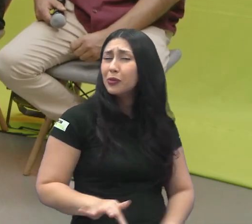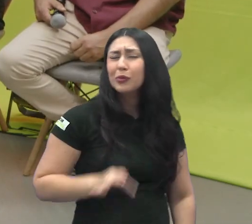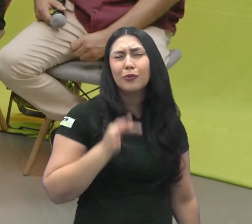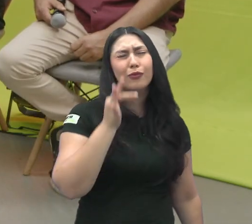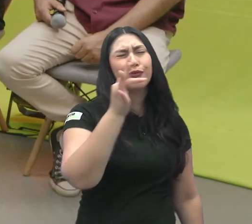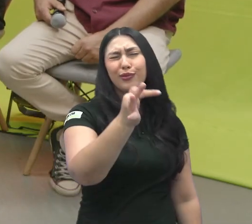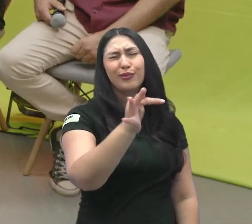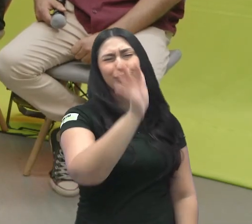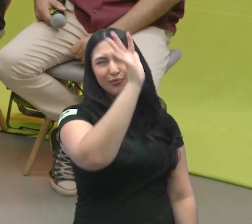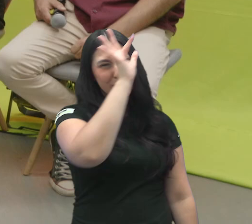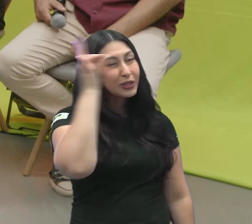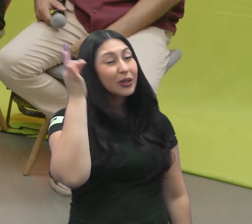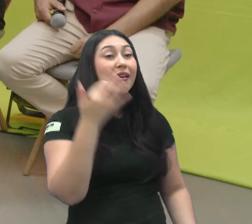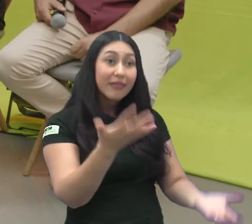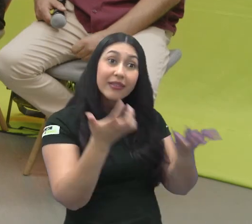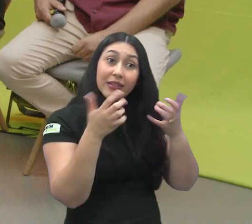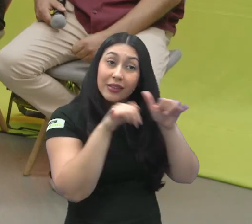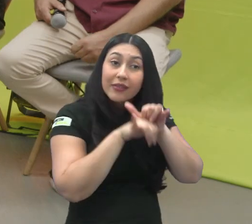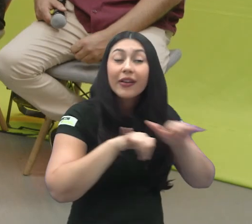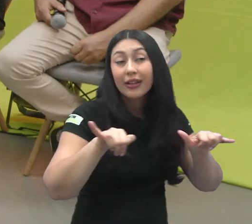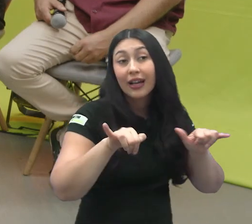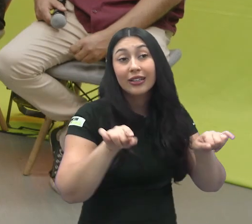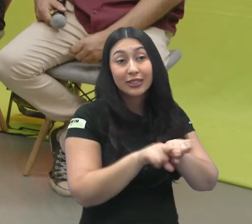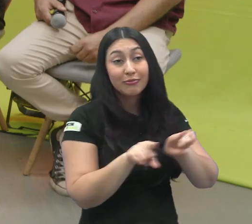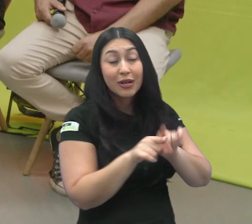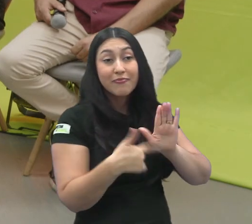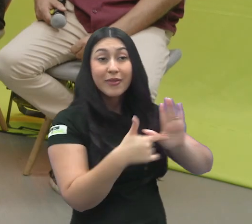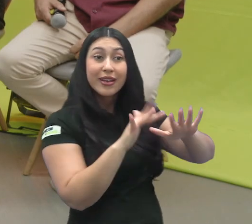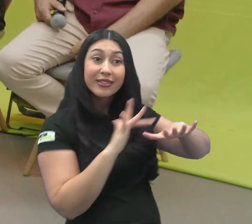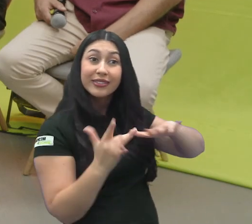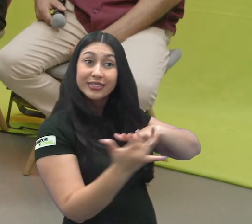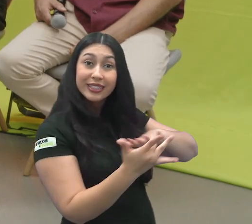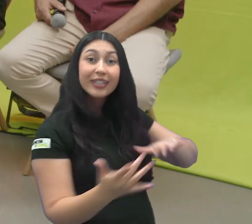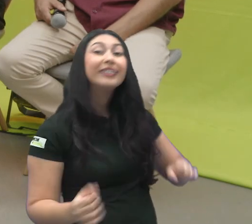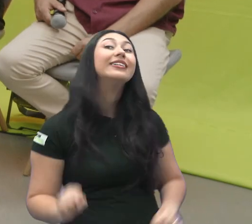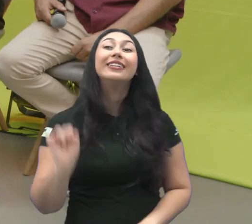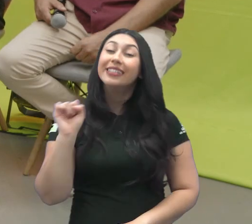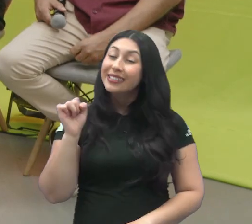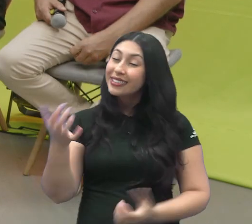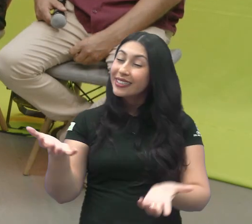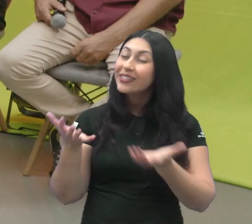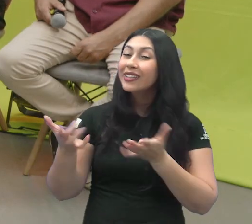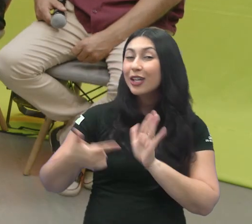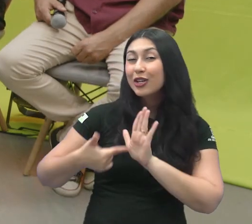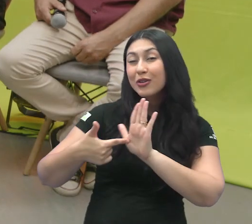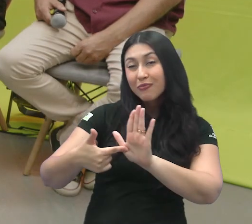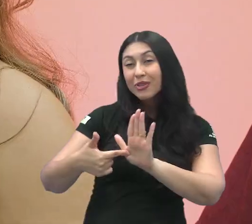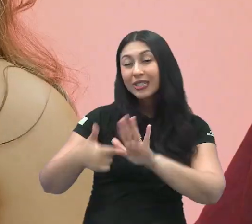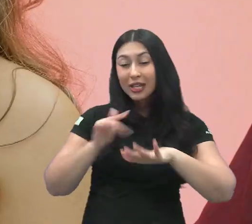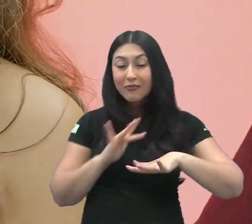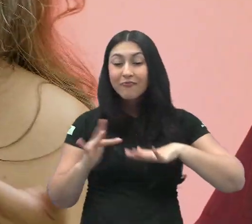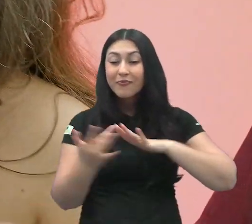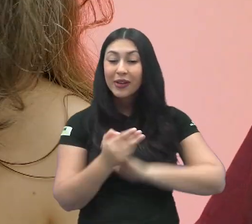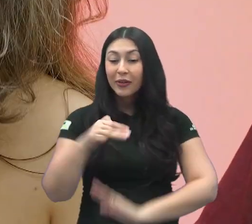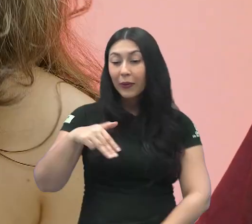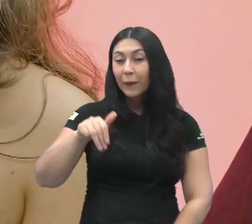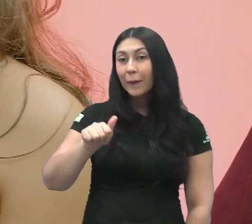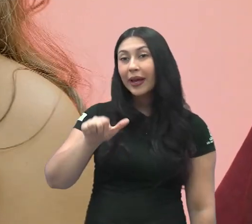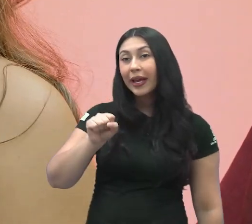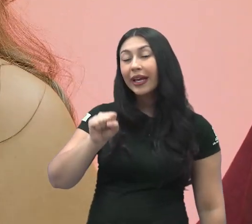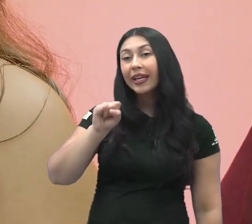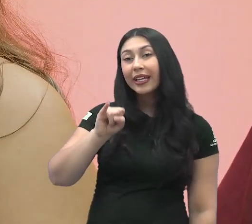próximo trabalho e nos outros próximos trabalhos. Se quiser deixar um recado, suas redes sociais também, para quem quiser acompanhar. Sim, eu quero deixar as minhas redes, Maísa